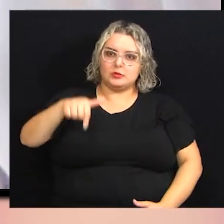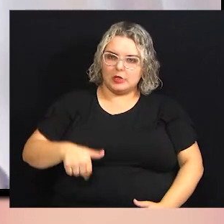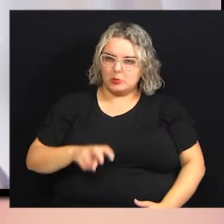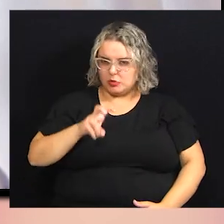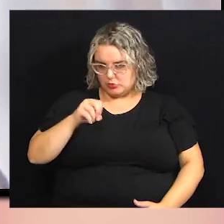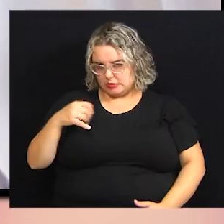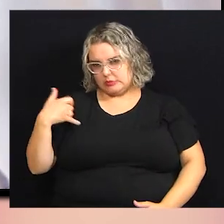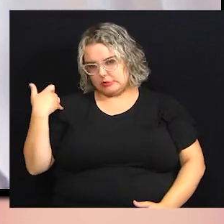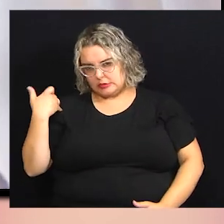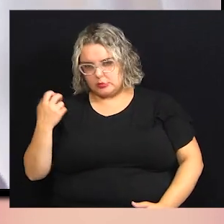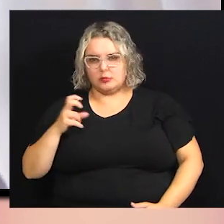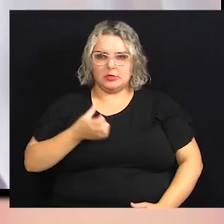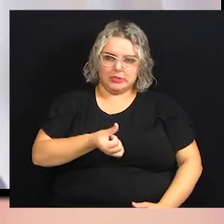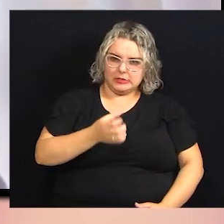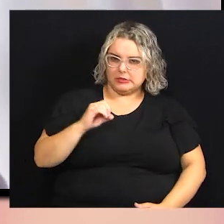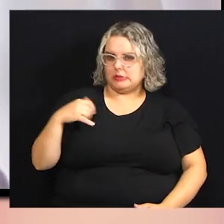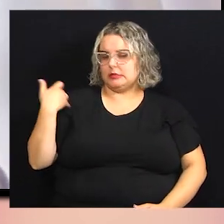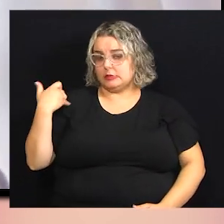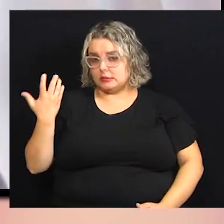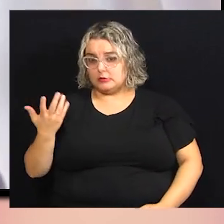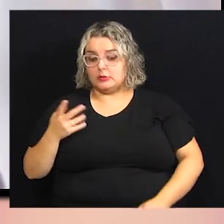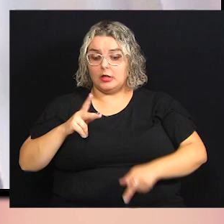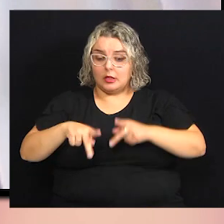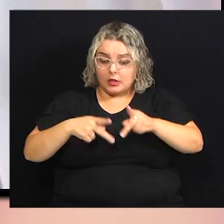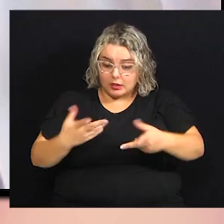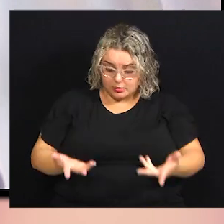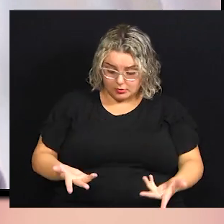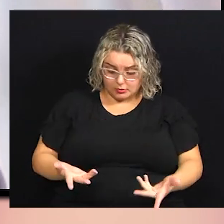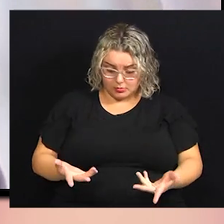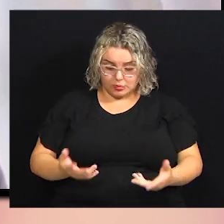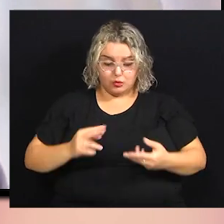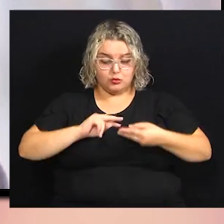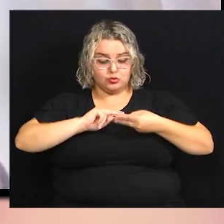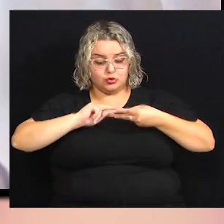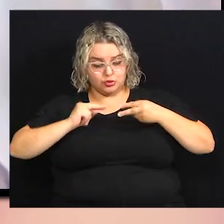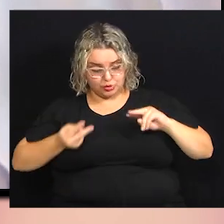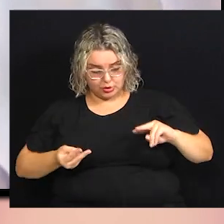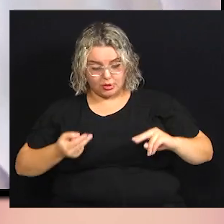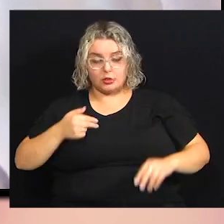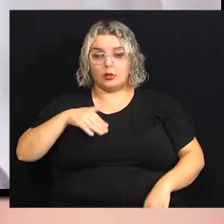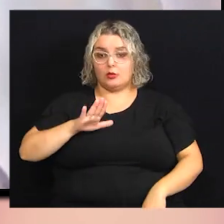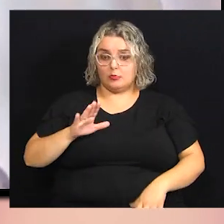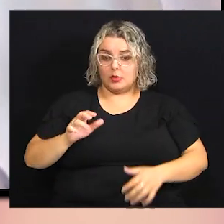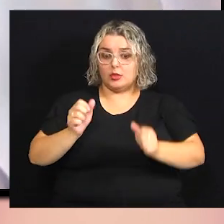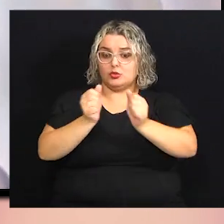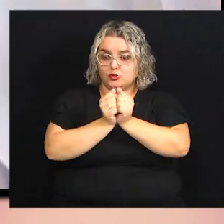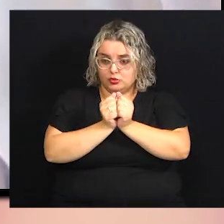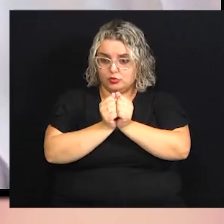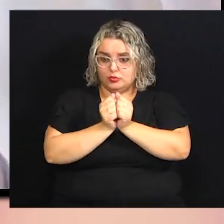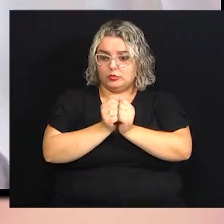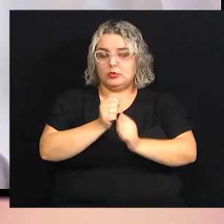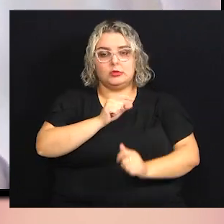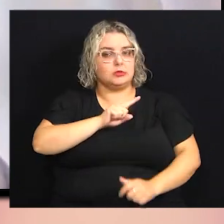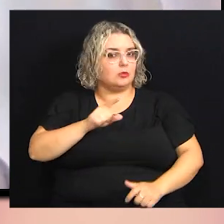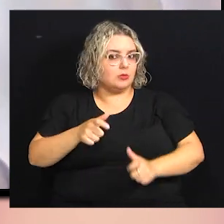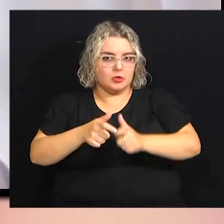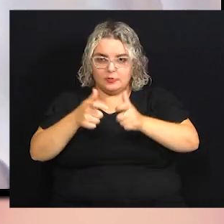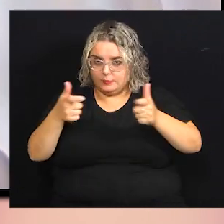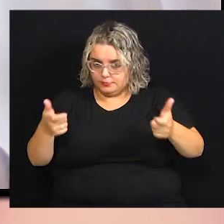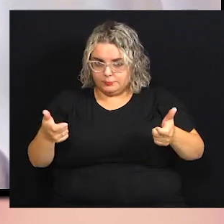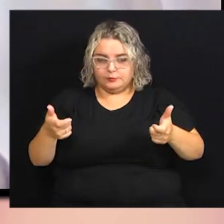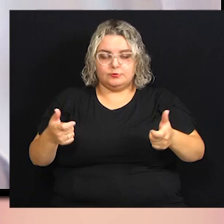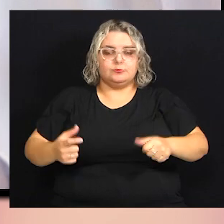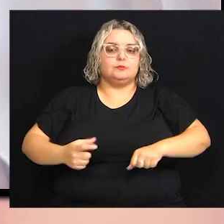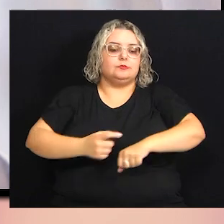após os 50, 60 anos. Naquela população em que o fator genético é o que está mais associado, não é a